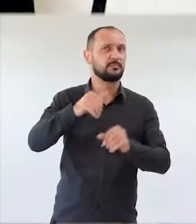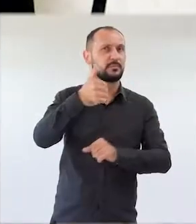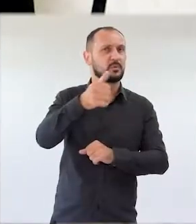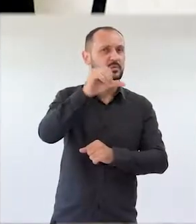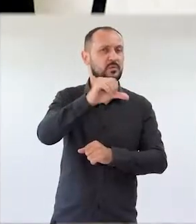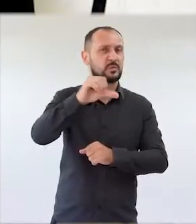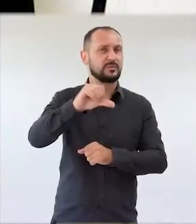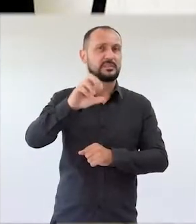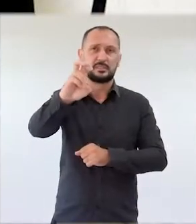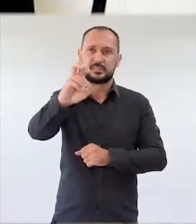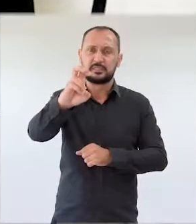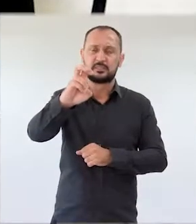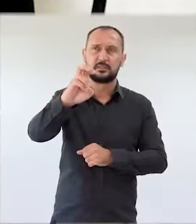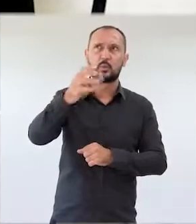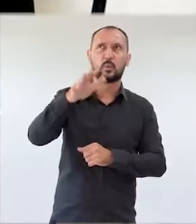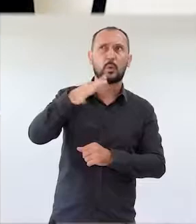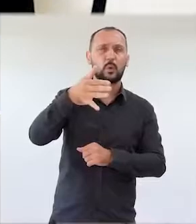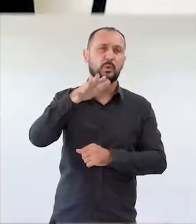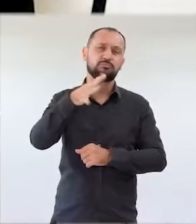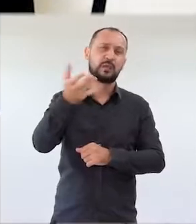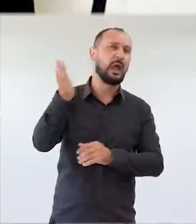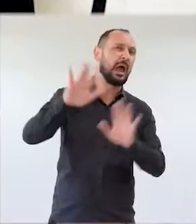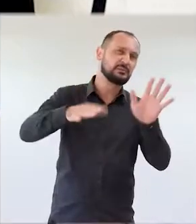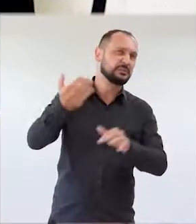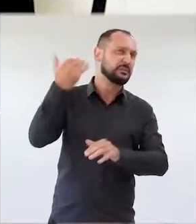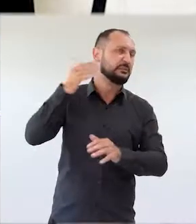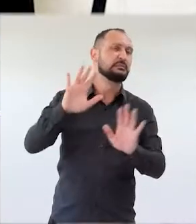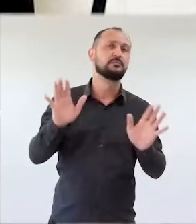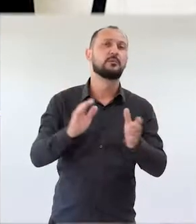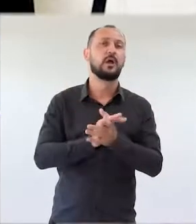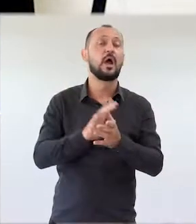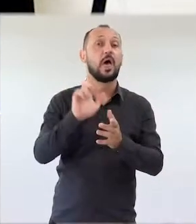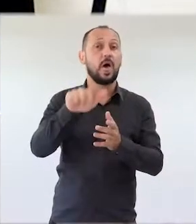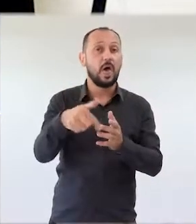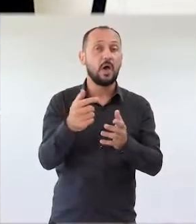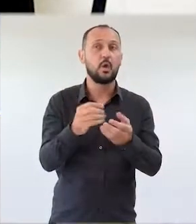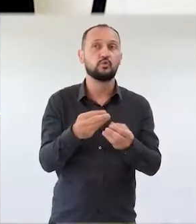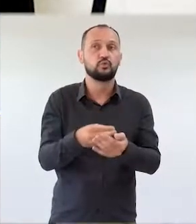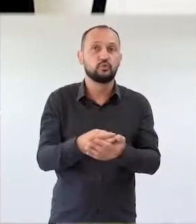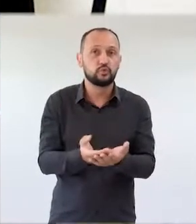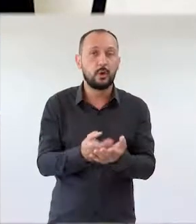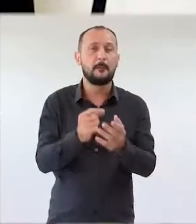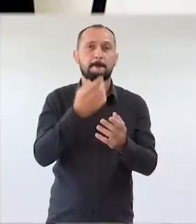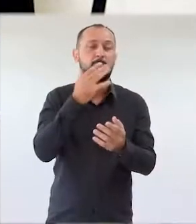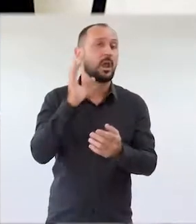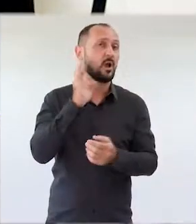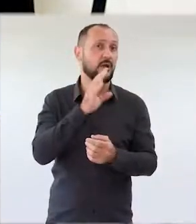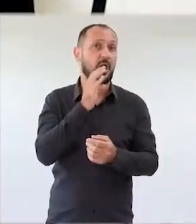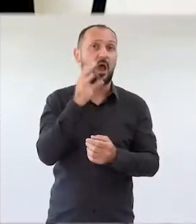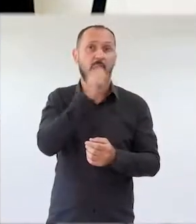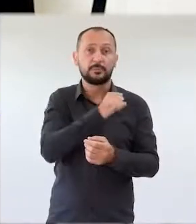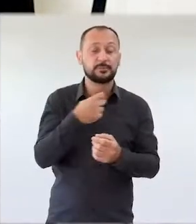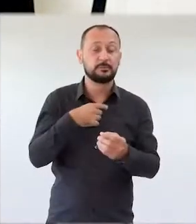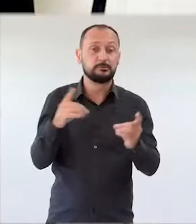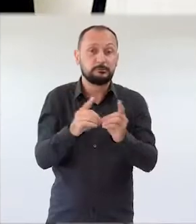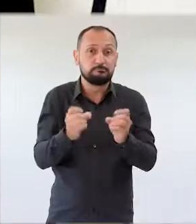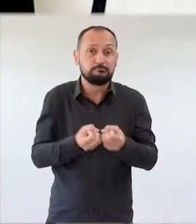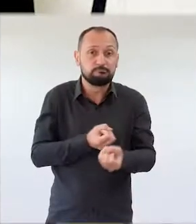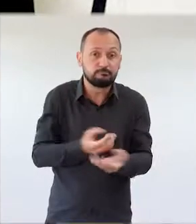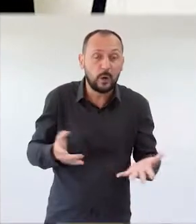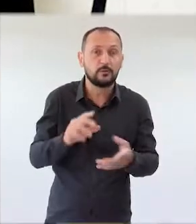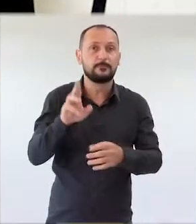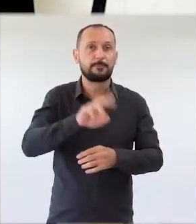volta de 95, 96, até antes. É um jogo bem dinâmico, onde